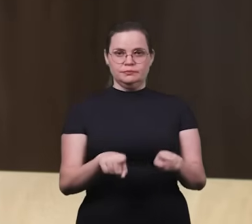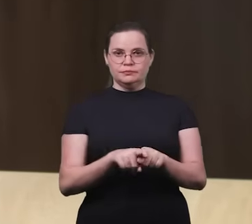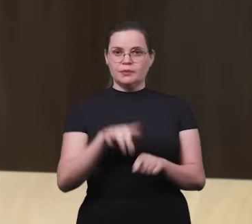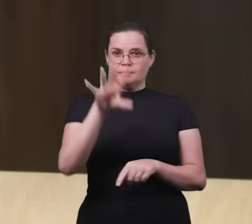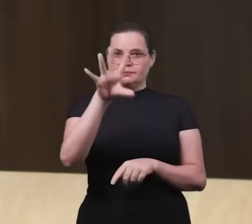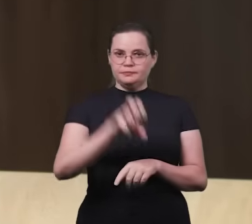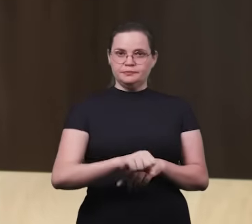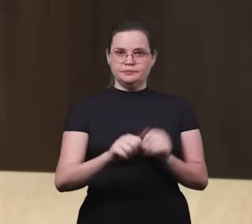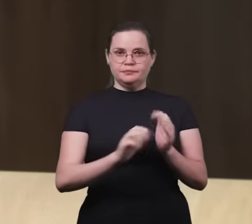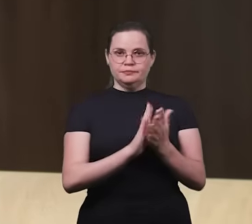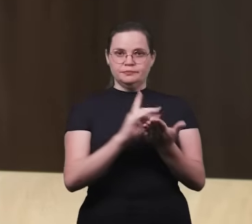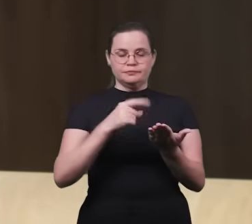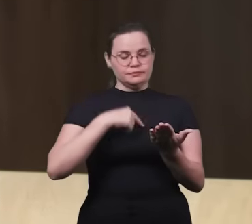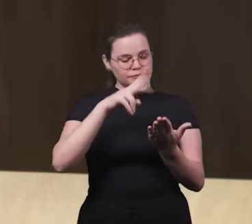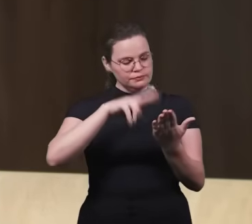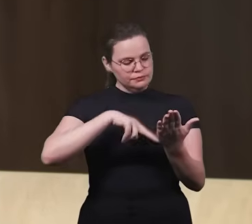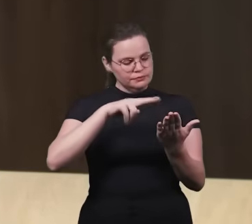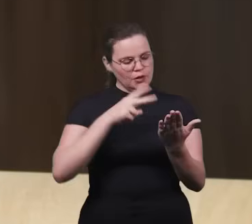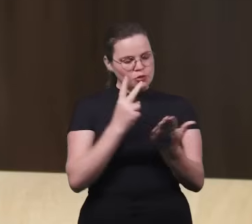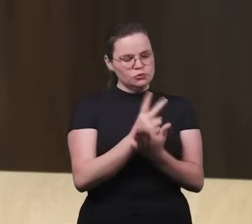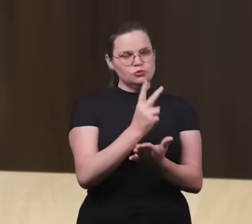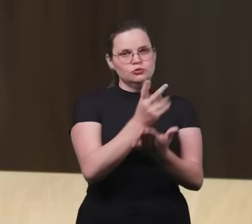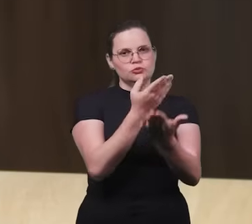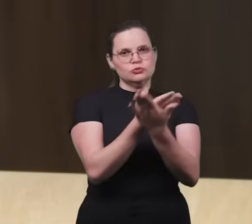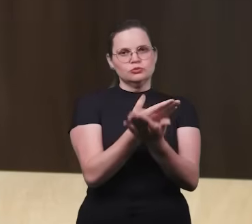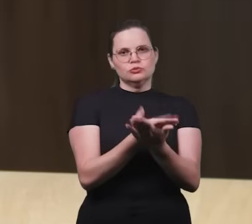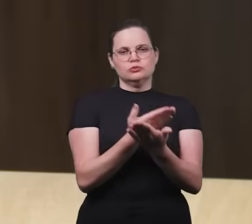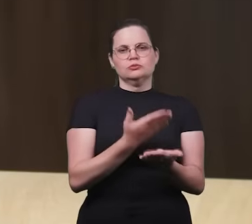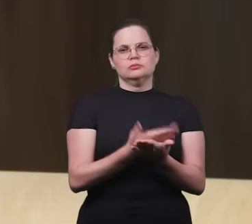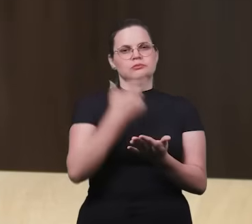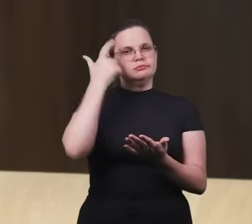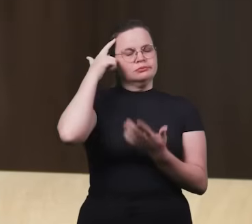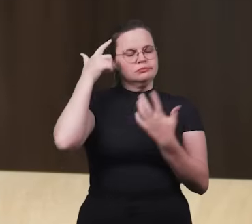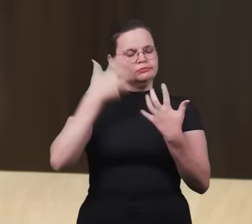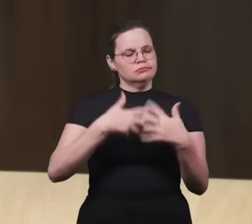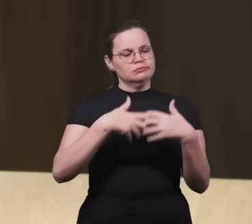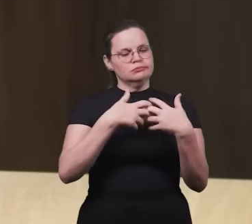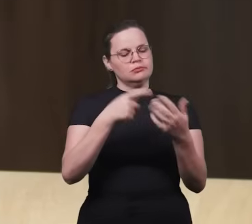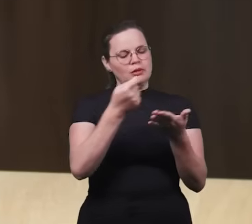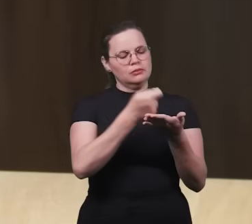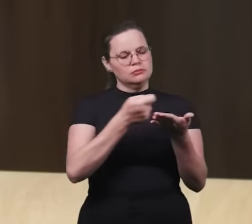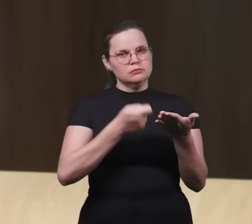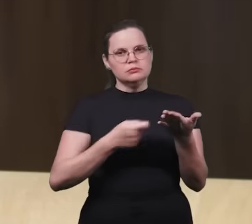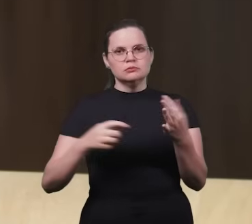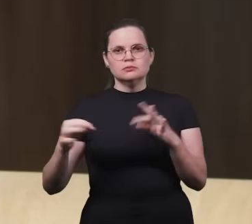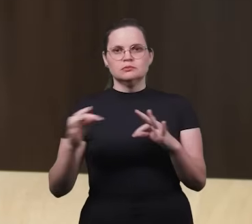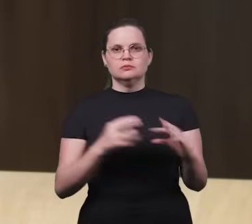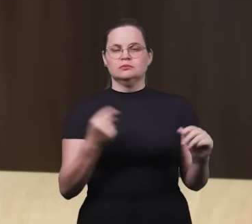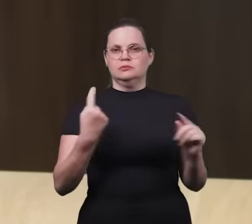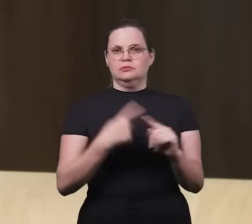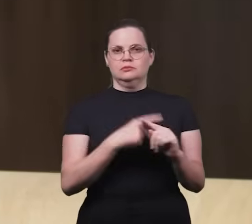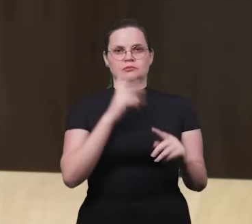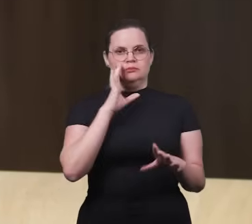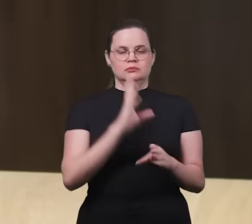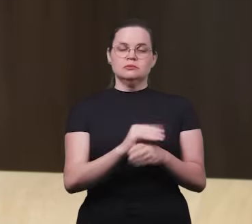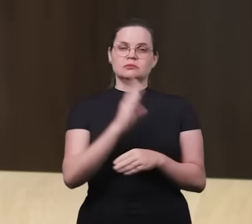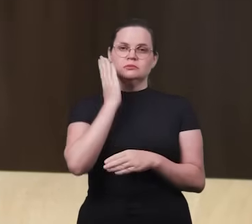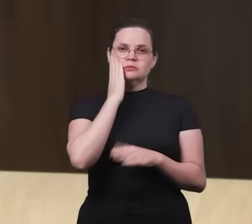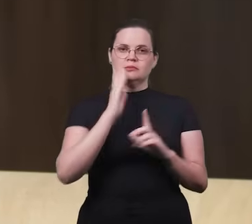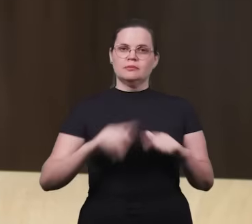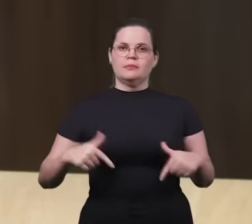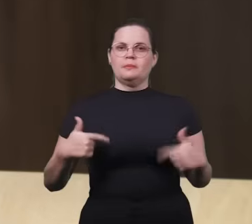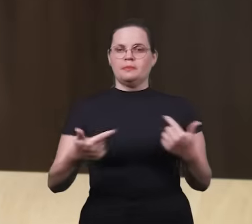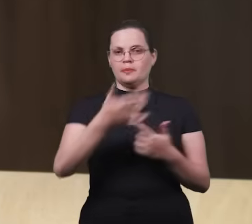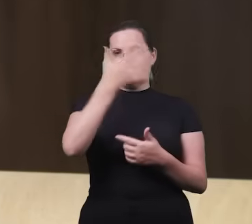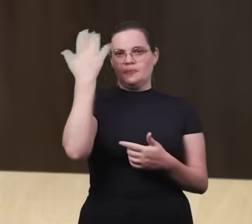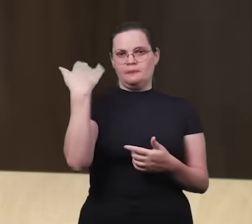dar continuidade a esse estudo, lendo, meditando, porque nós sabemos que o Espírito Santo ainda